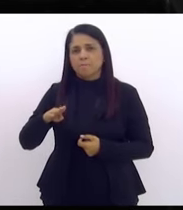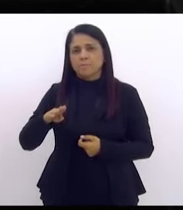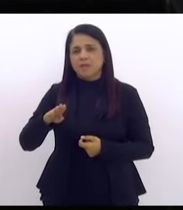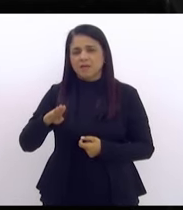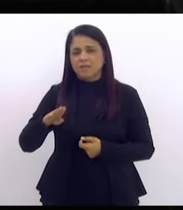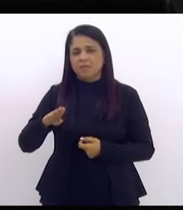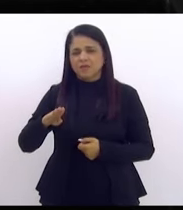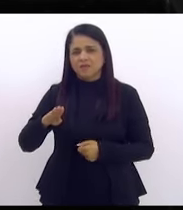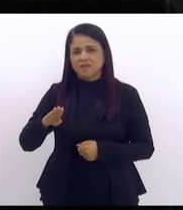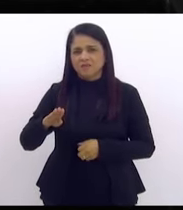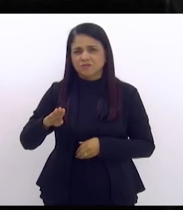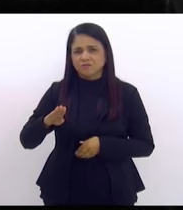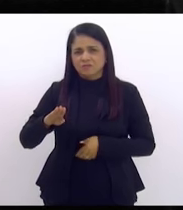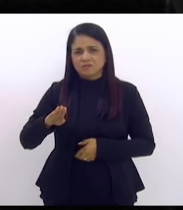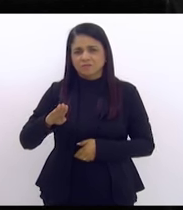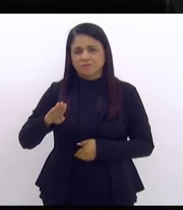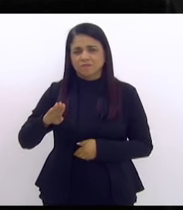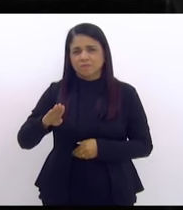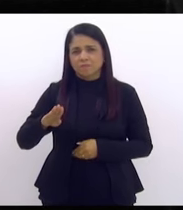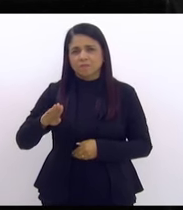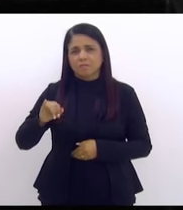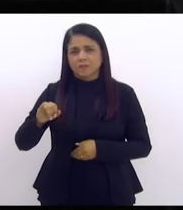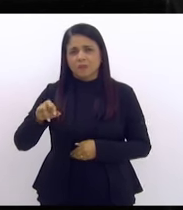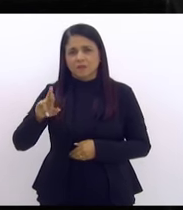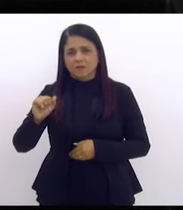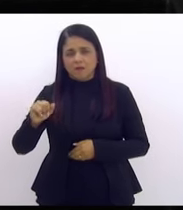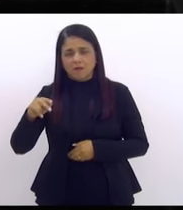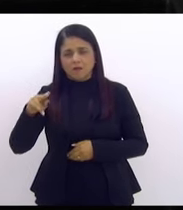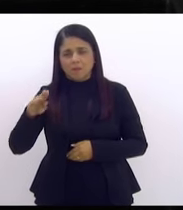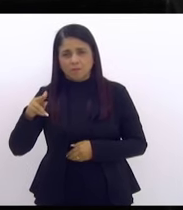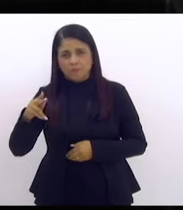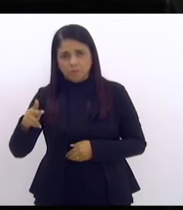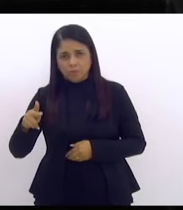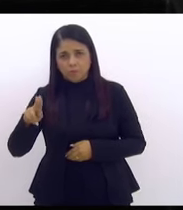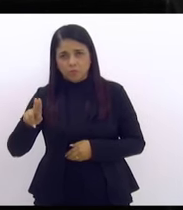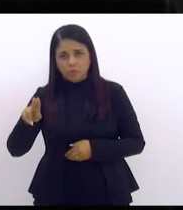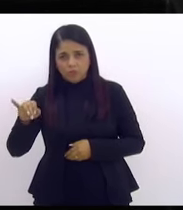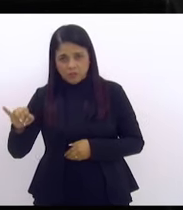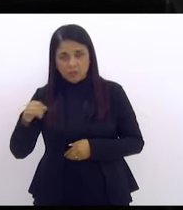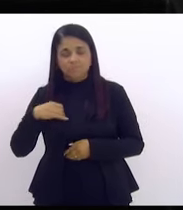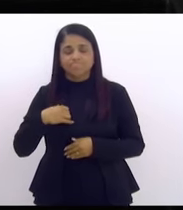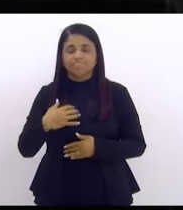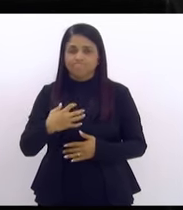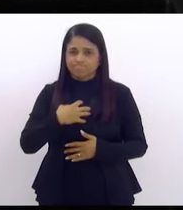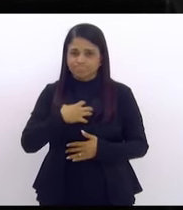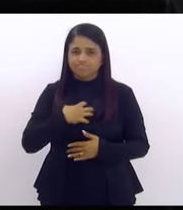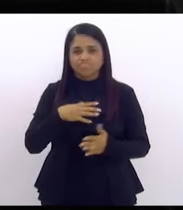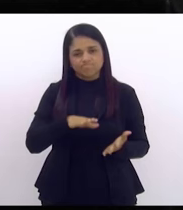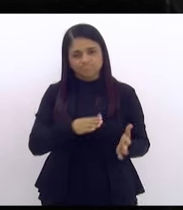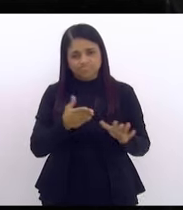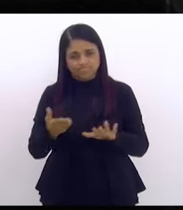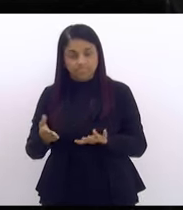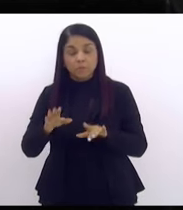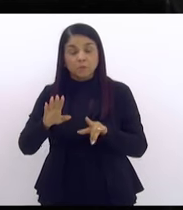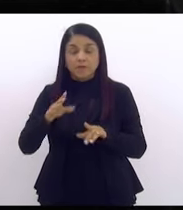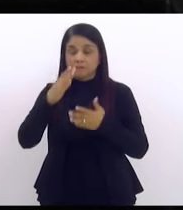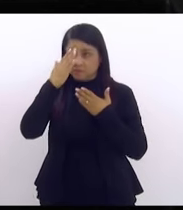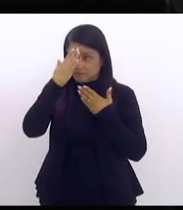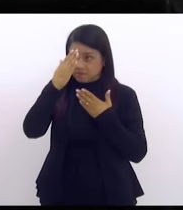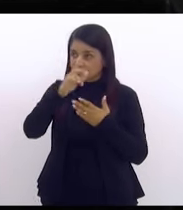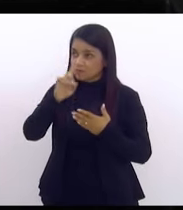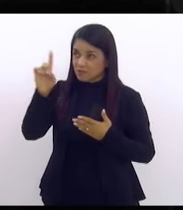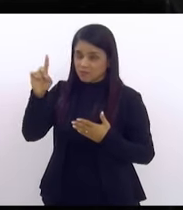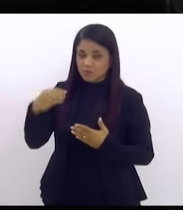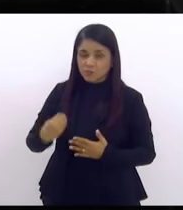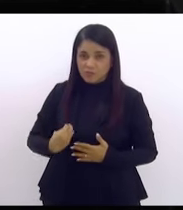Nós sentimos, não é, por esses falecimentos, mas agradecemos, em primeiro lugar, a Deus pelas vidas,